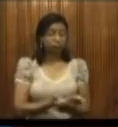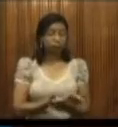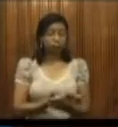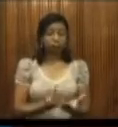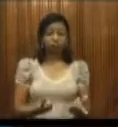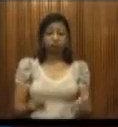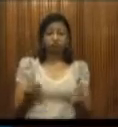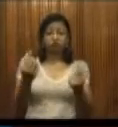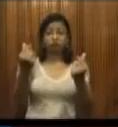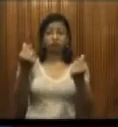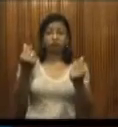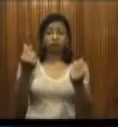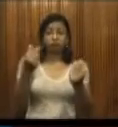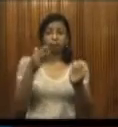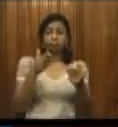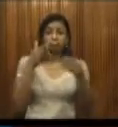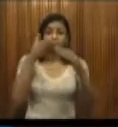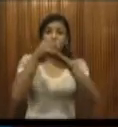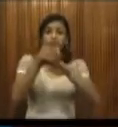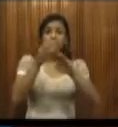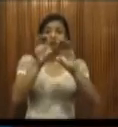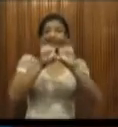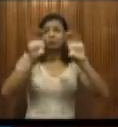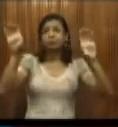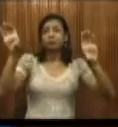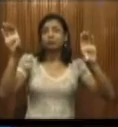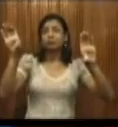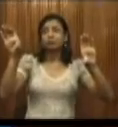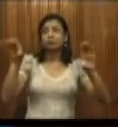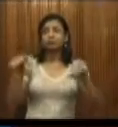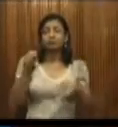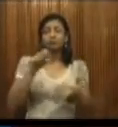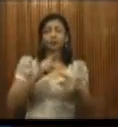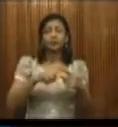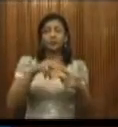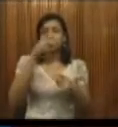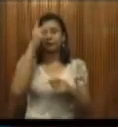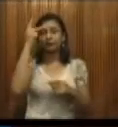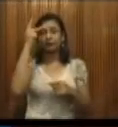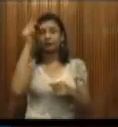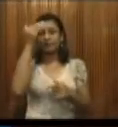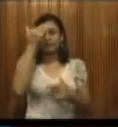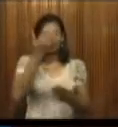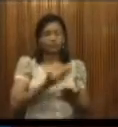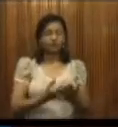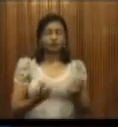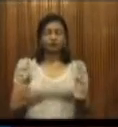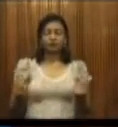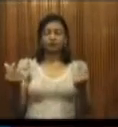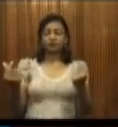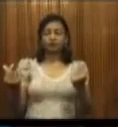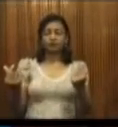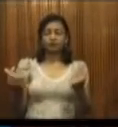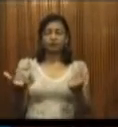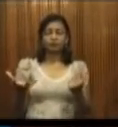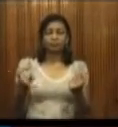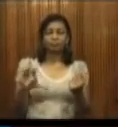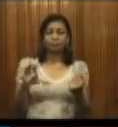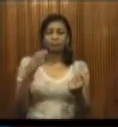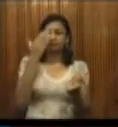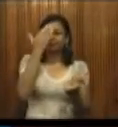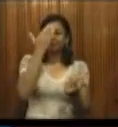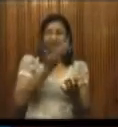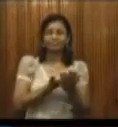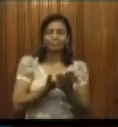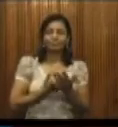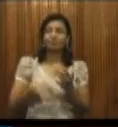confiar demais em si mesma, ela não vai perceber a necessidade que ela tem de Cristo. Ele chega diante de Jesus e, ainda que ele tivesse um